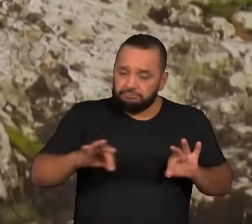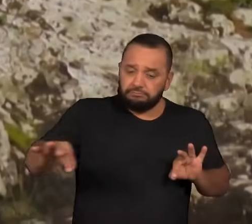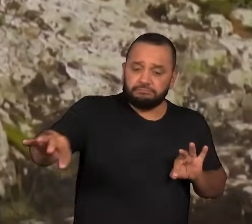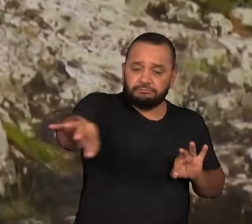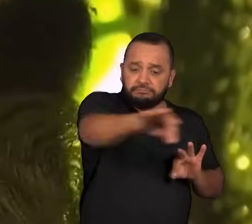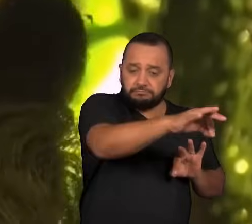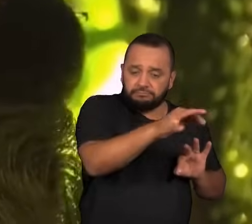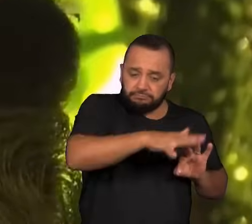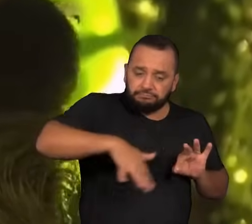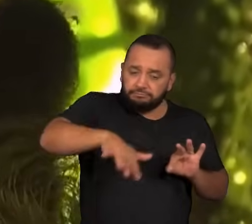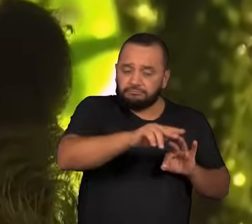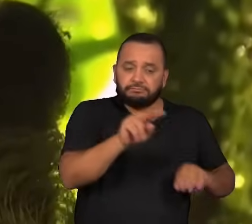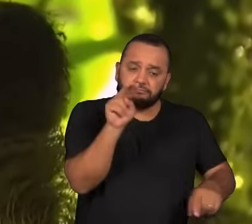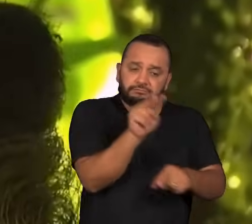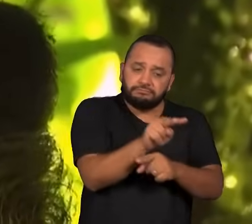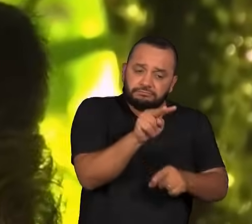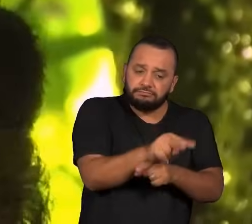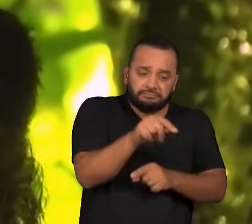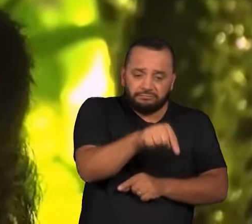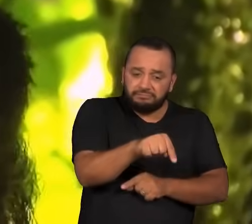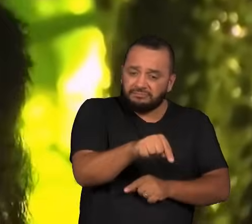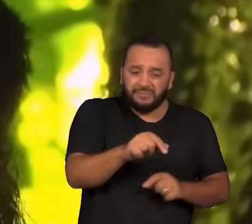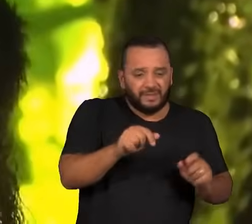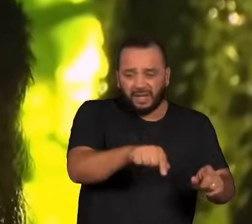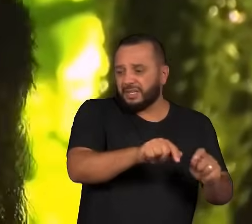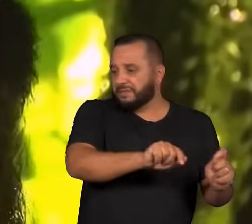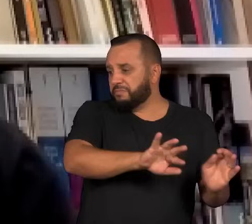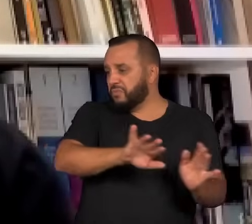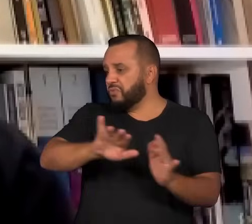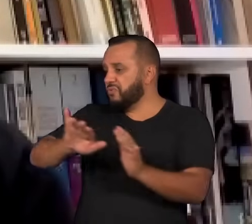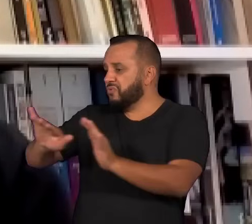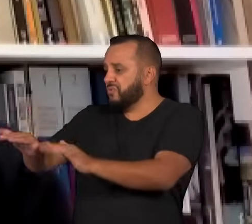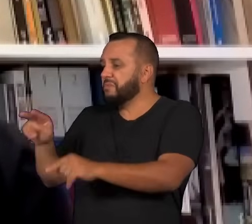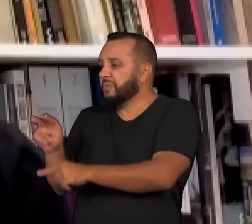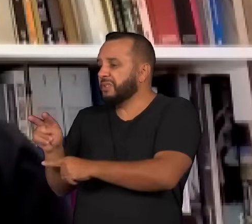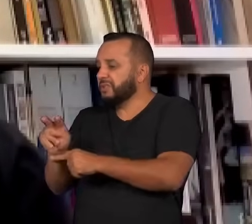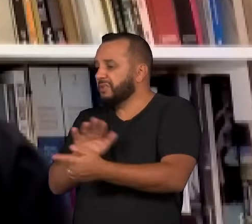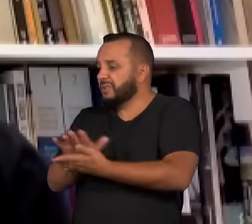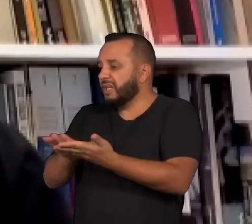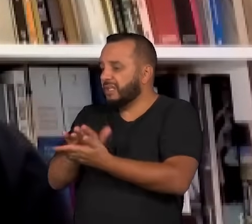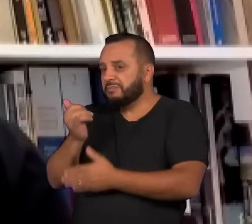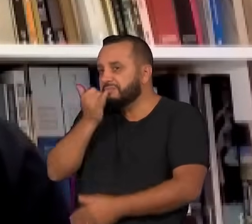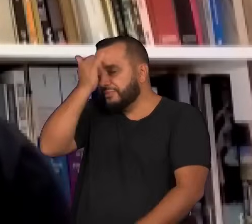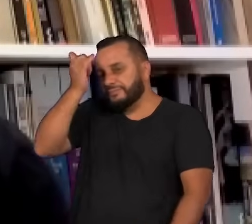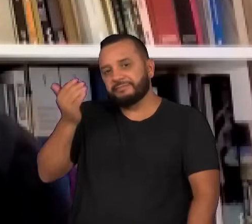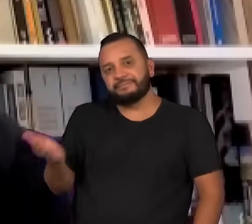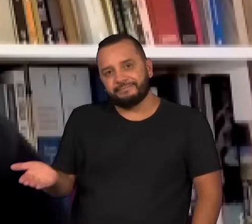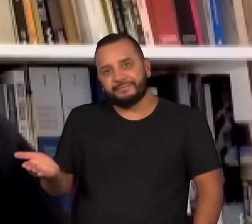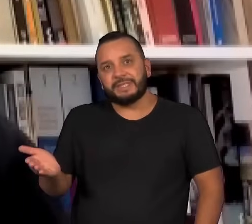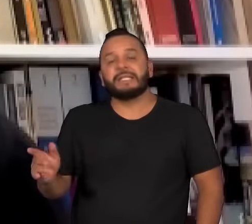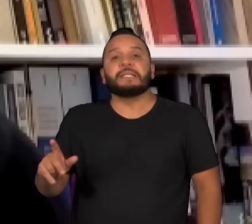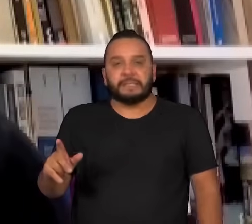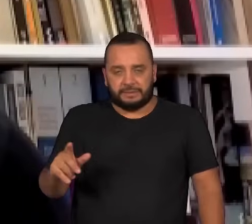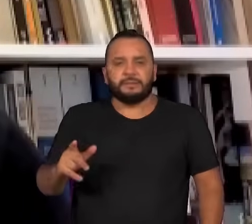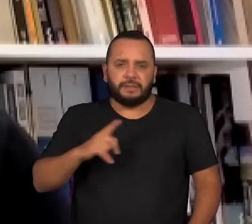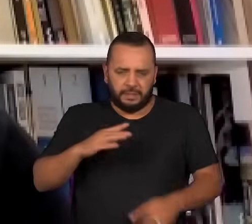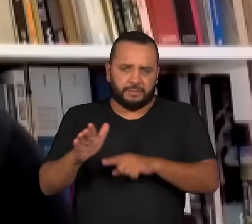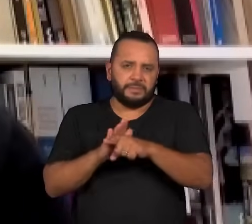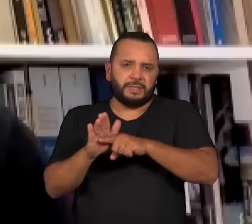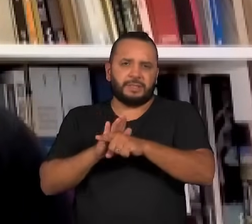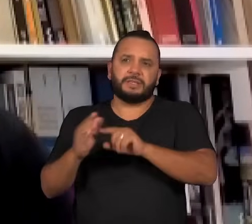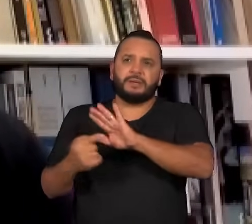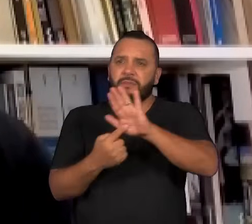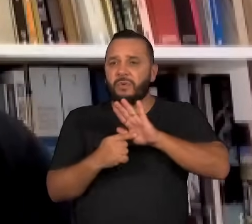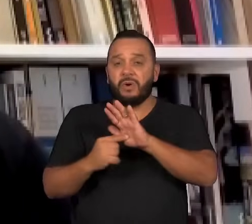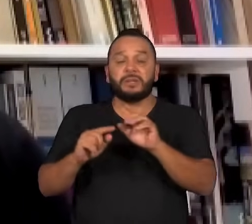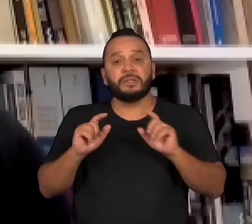as espécies estejam menos protegidas em novas regiões. Já existem alguns dados que mostram, principalmente, deslocamento para